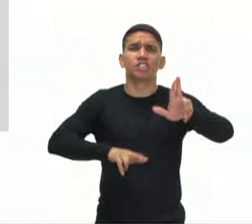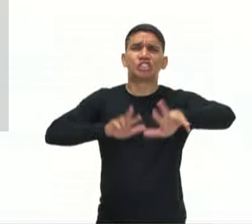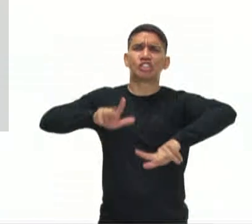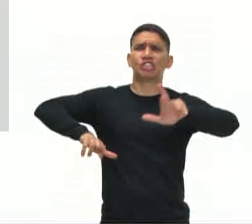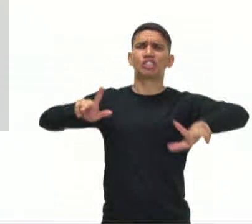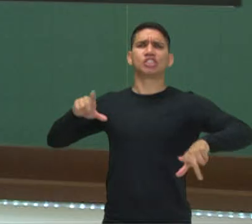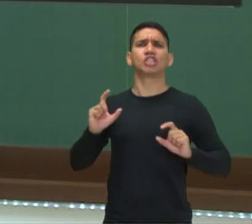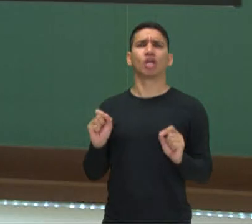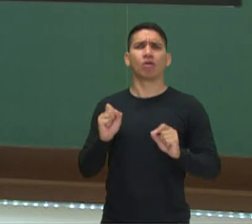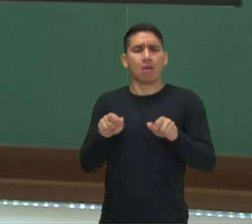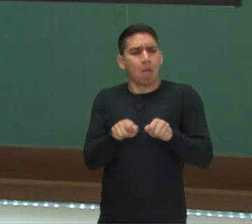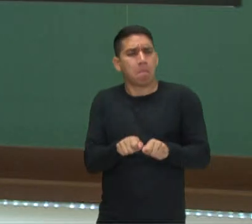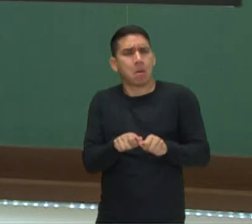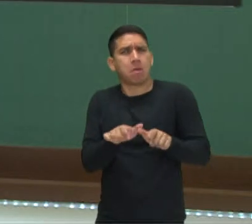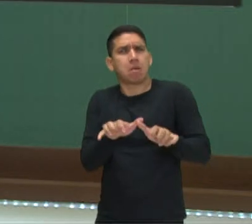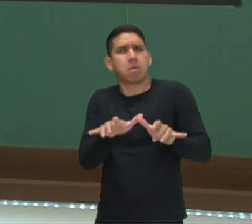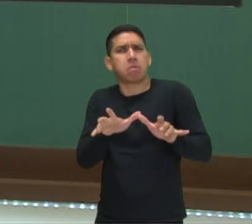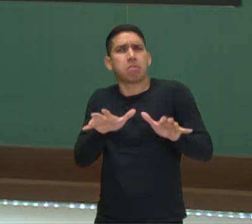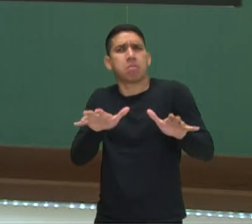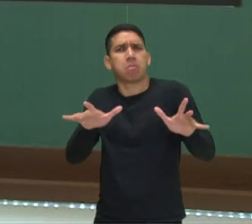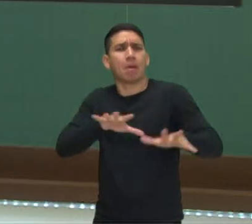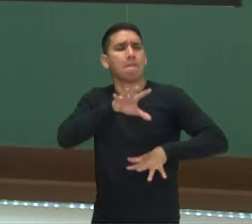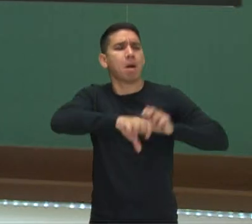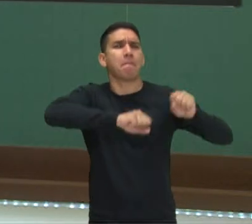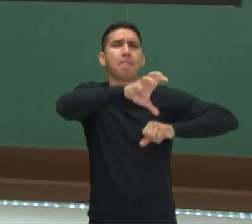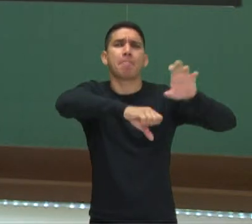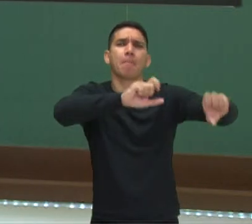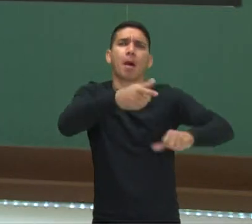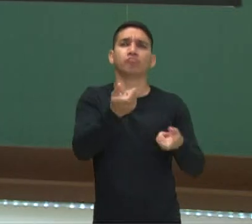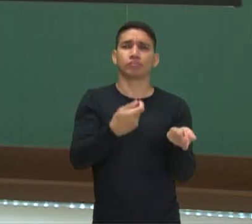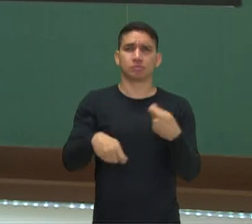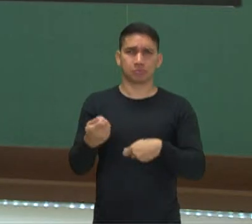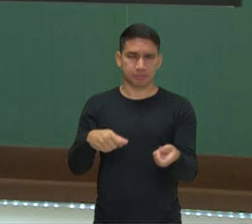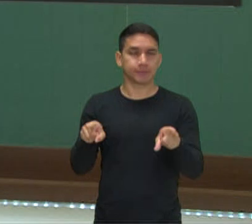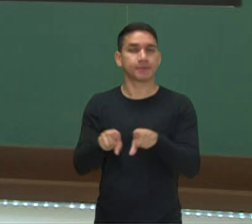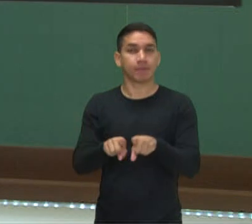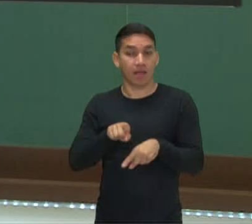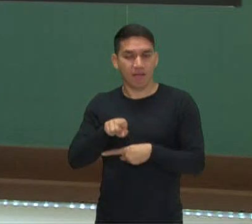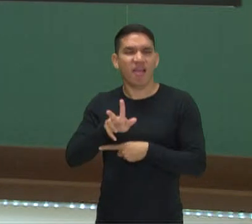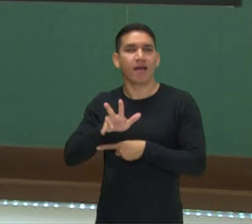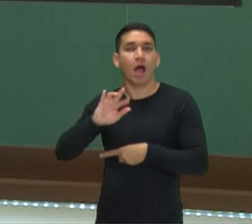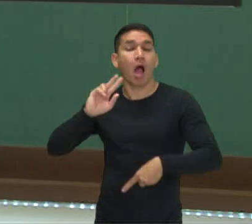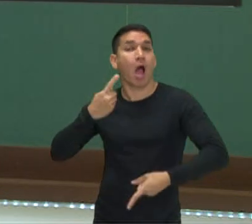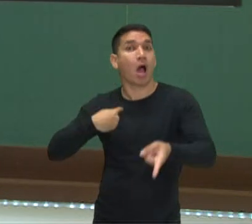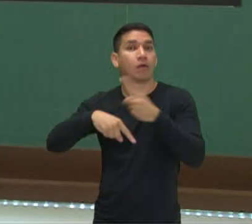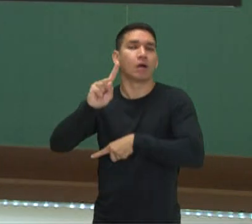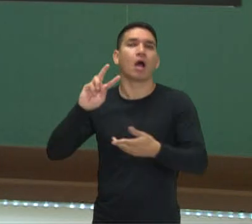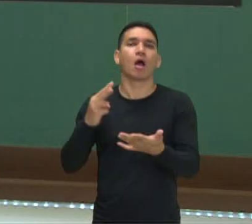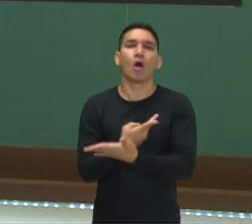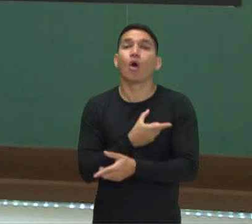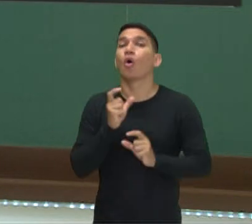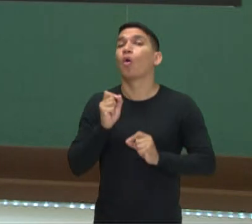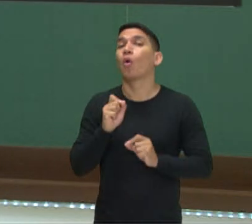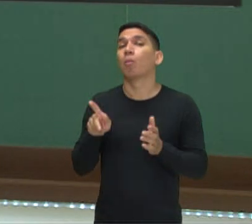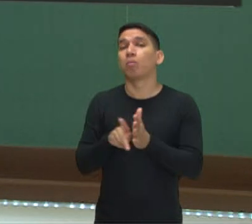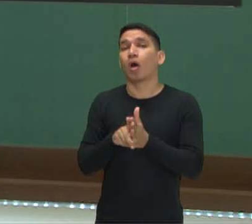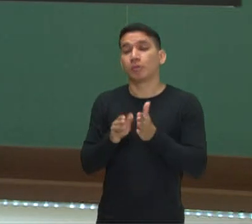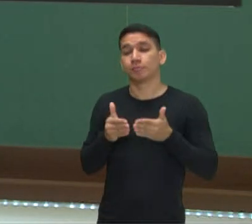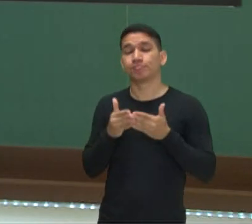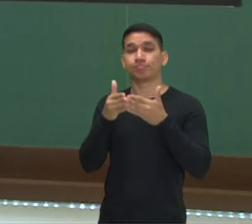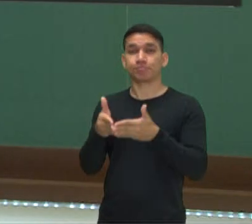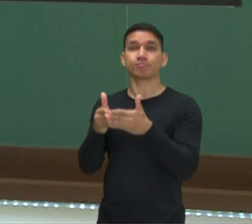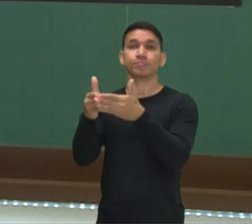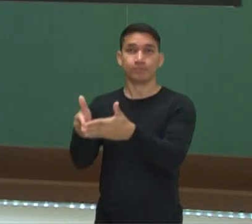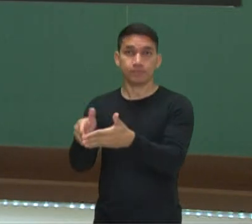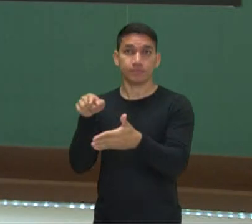essa ampliação da exploração econômica, e ela vai acontecer pelos rios. Então,